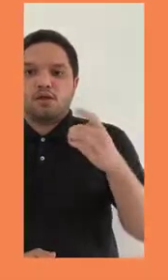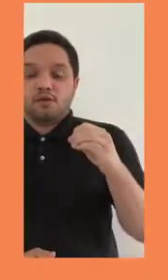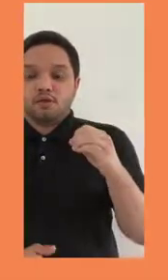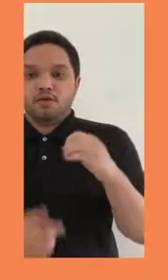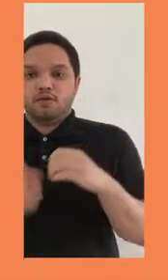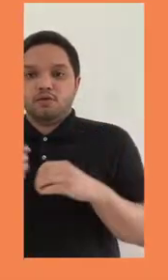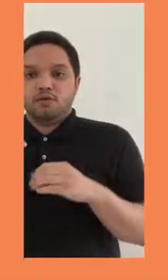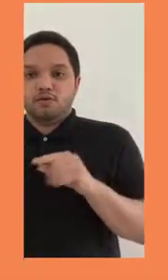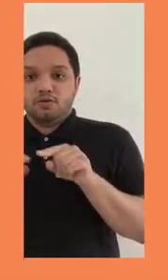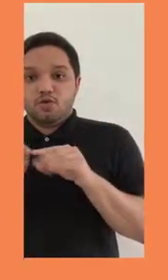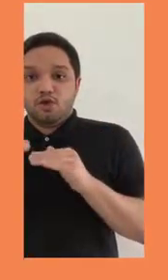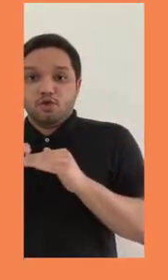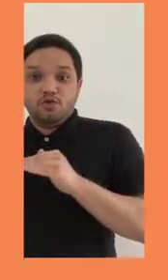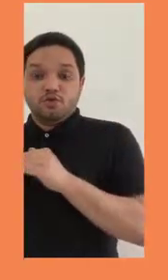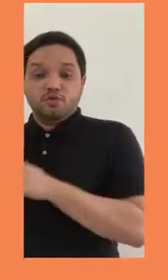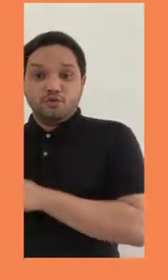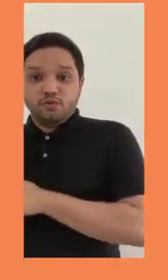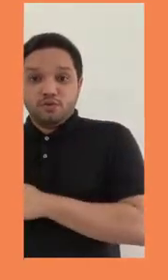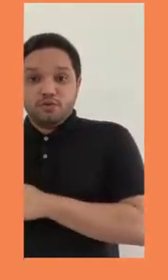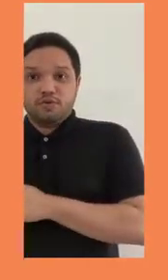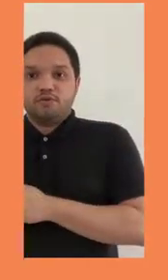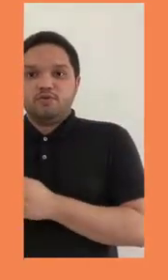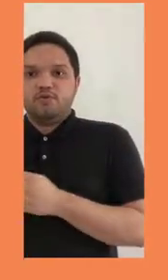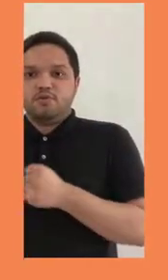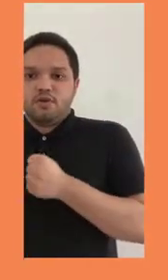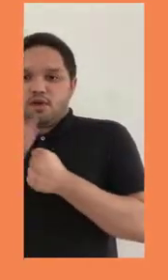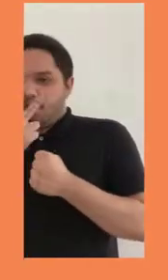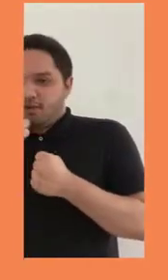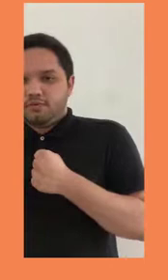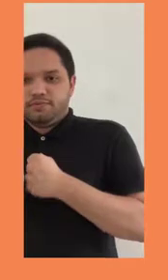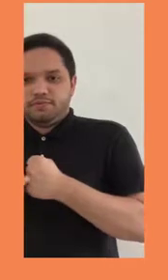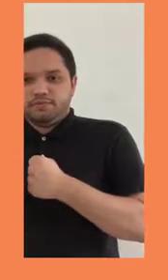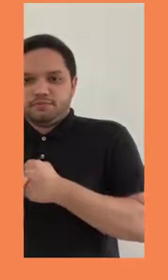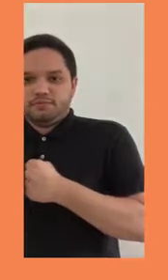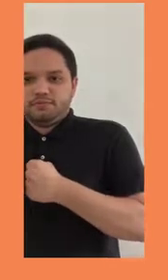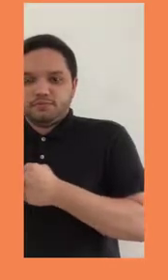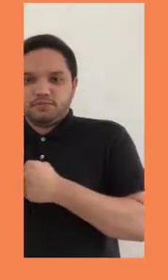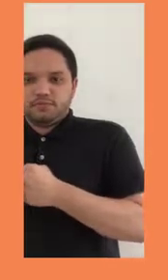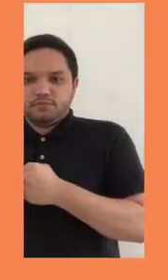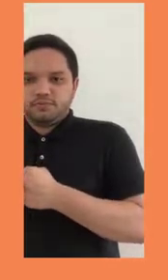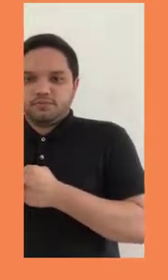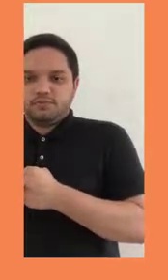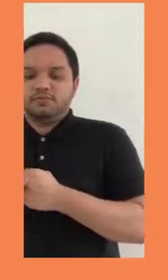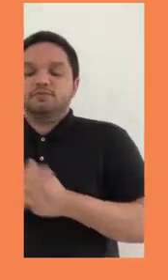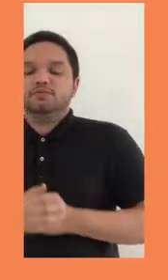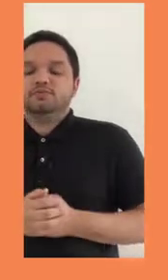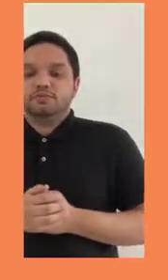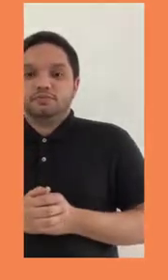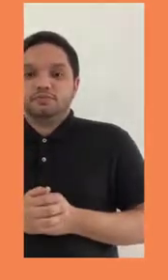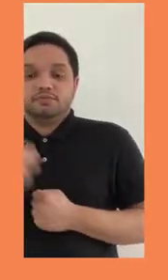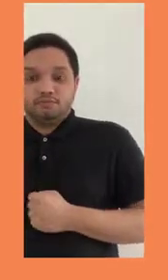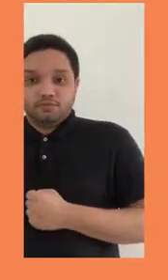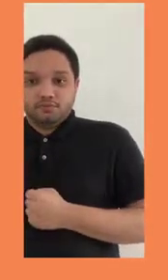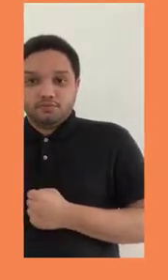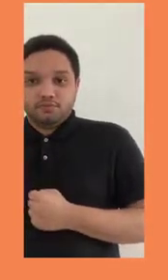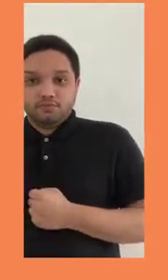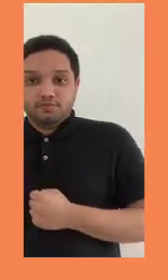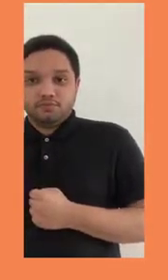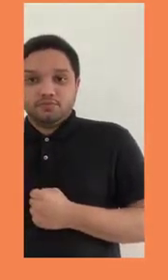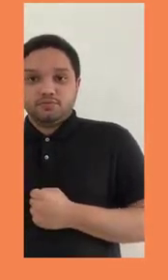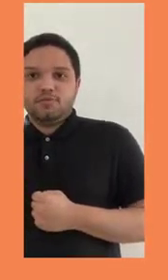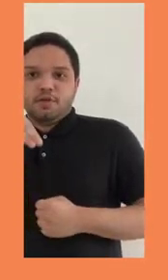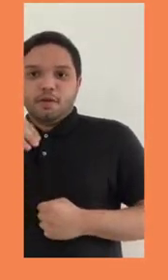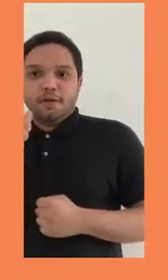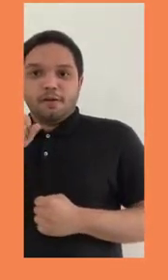em programação por exemplo e o nível 2 é ele está sendo